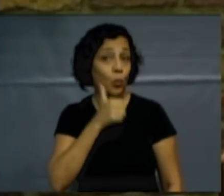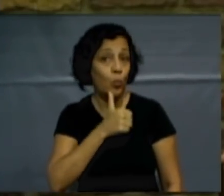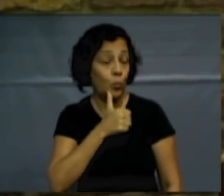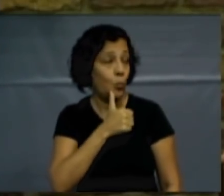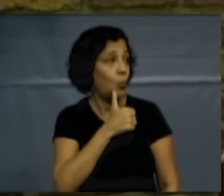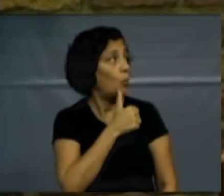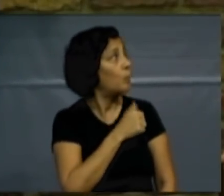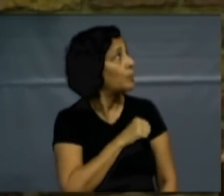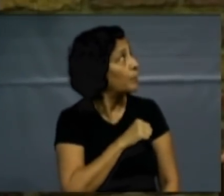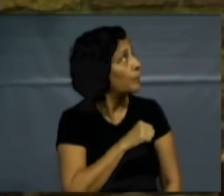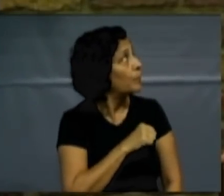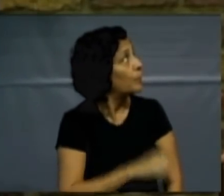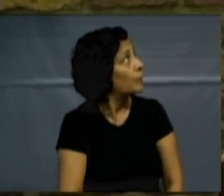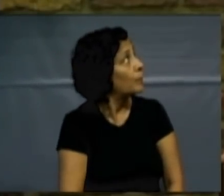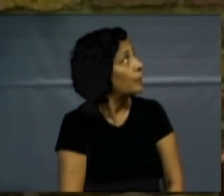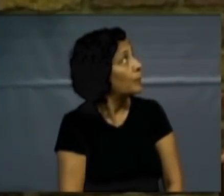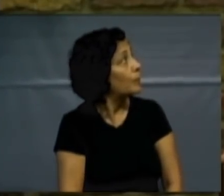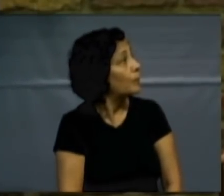Ele foi...